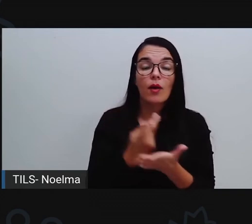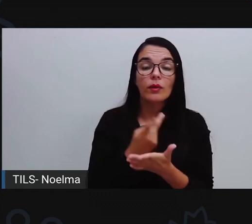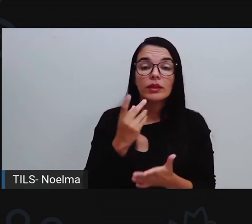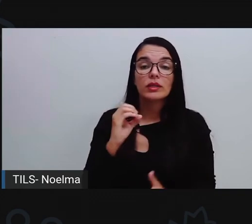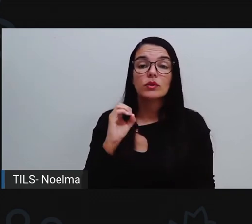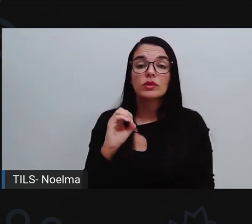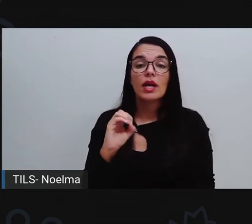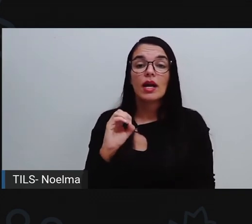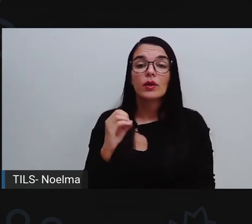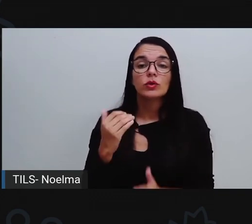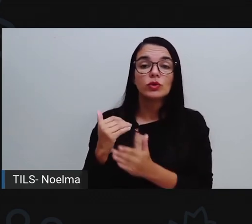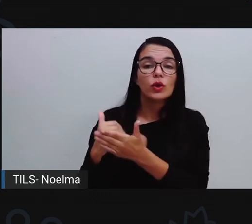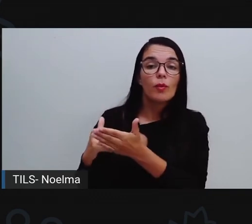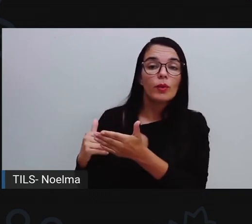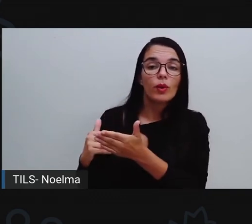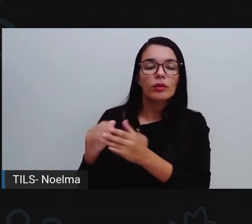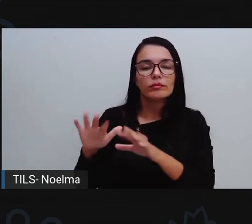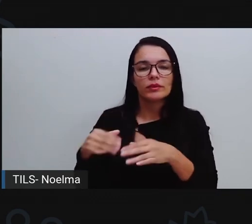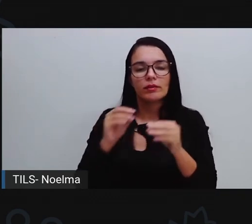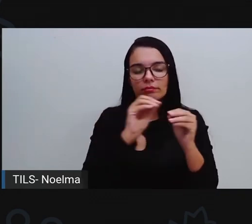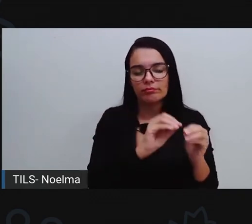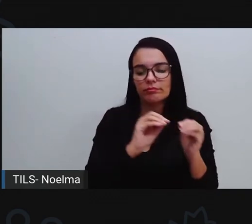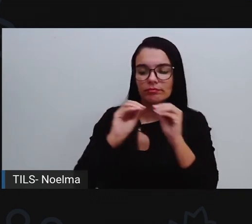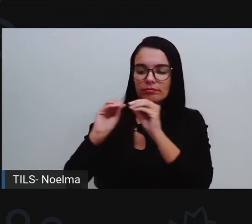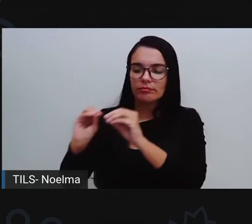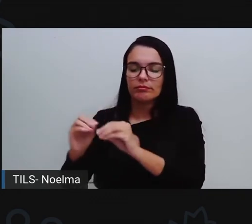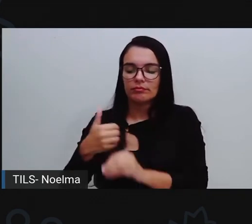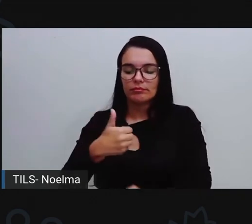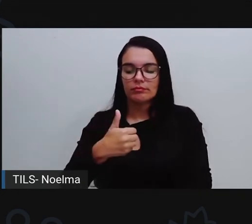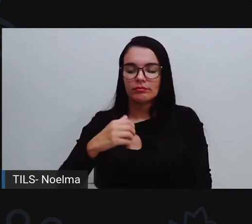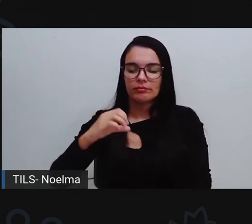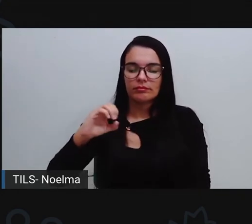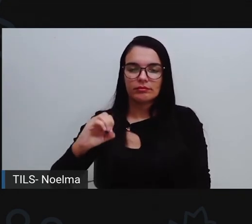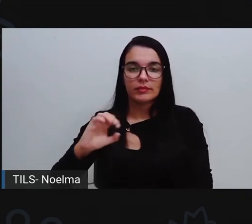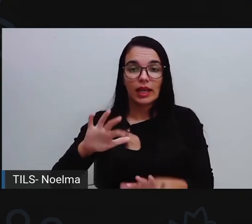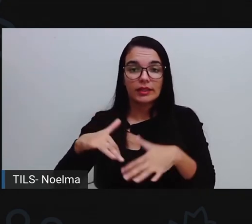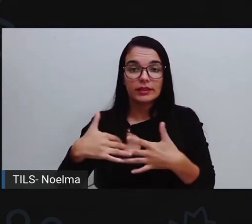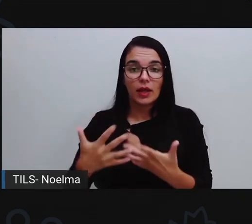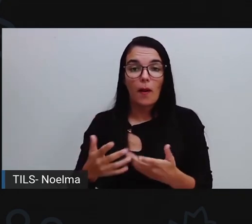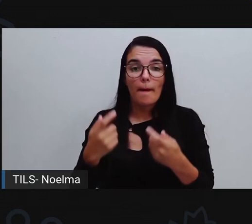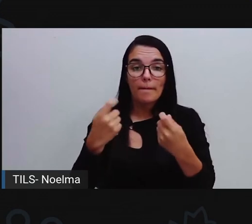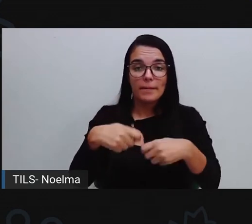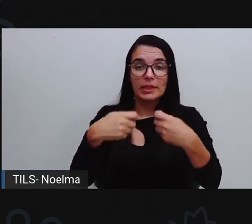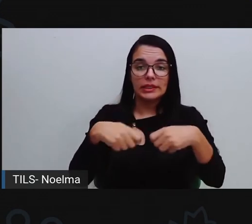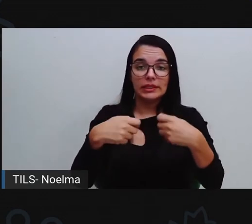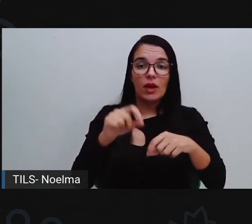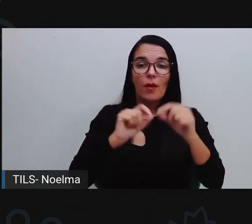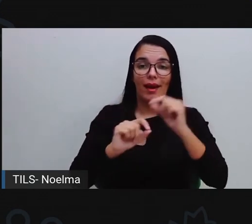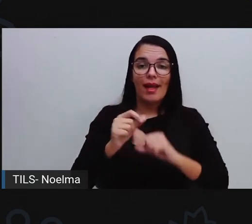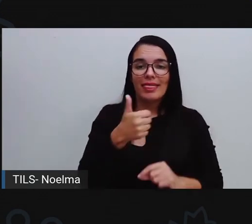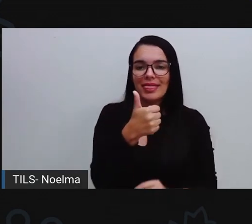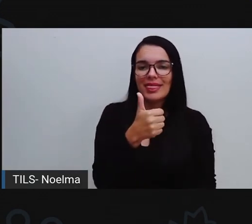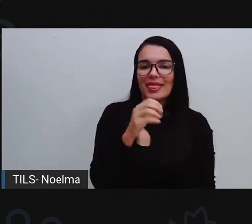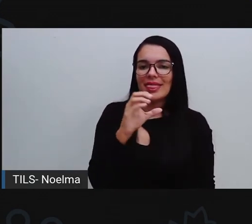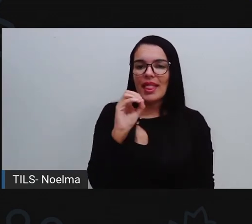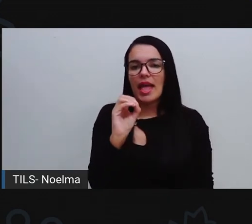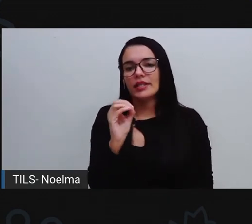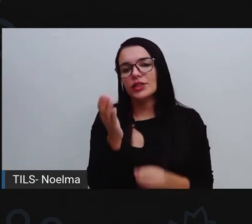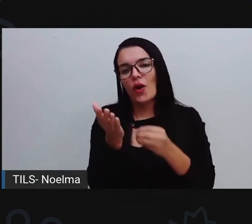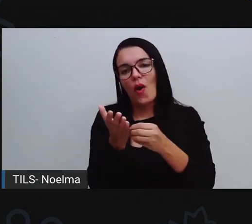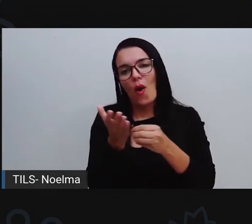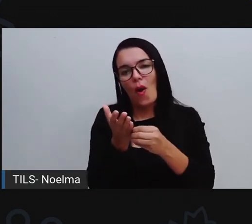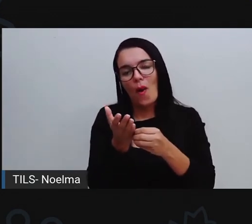sobrou aqui? Pró, coloco aqui na frente. Então, ela precisaria tomar 10 copos de água de